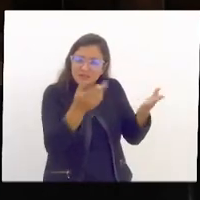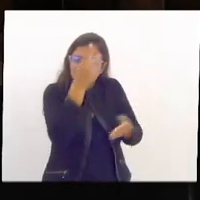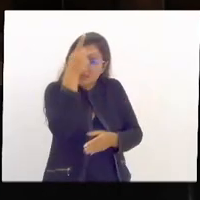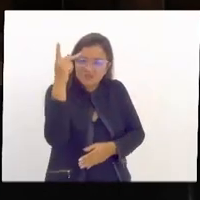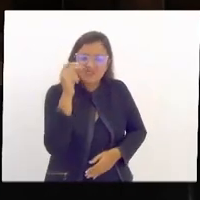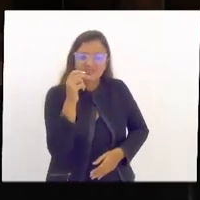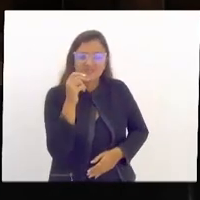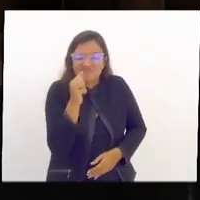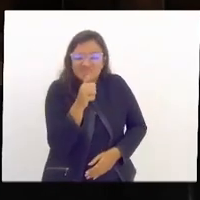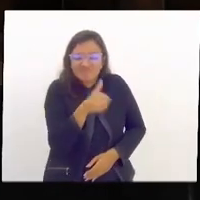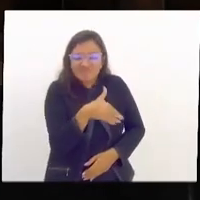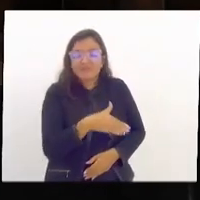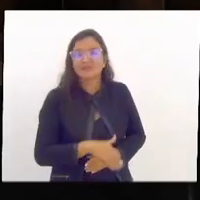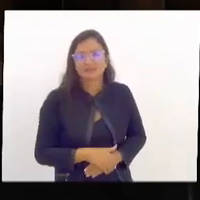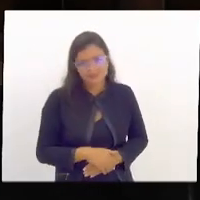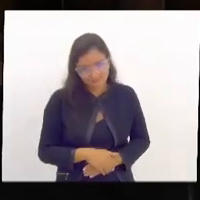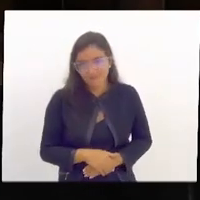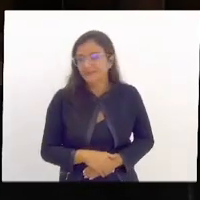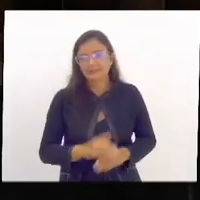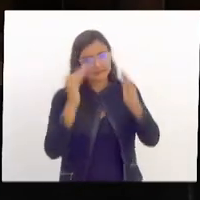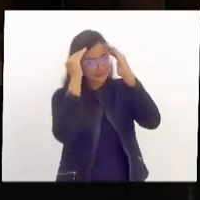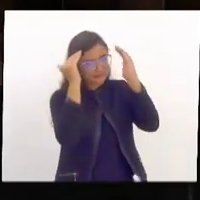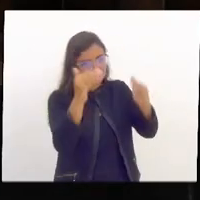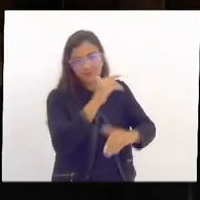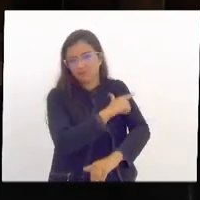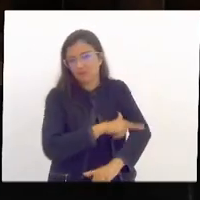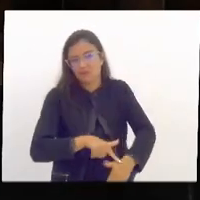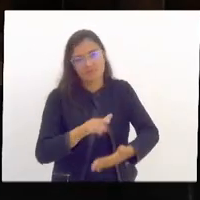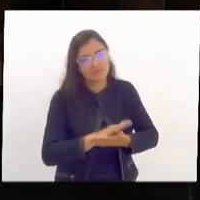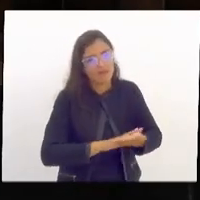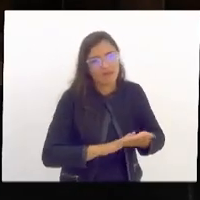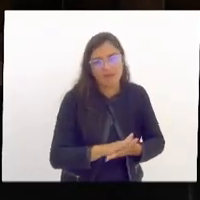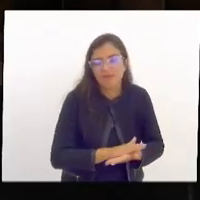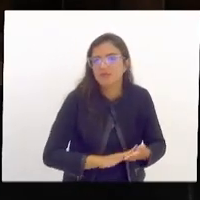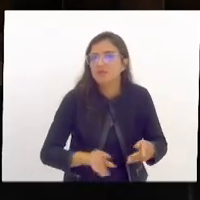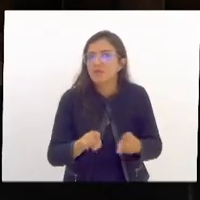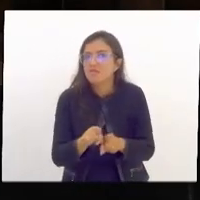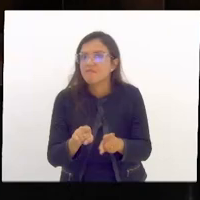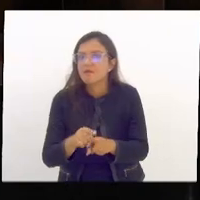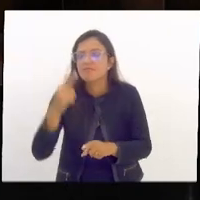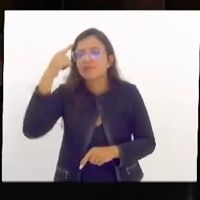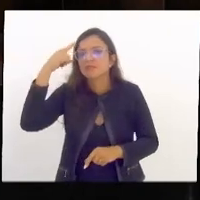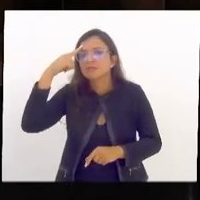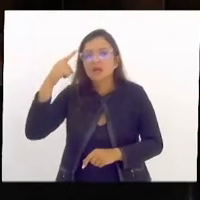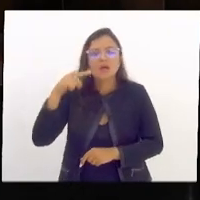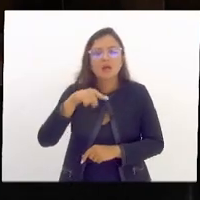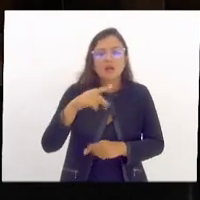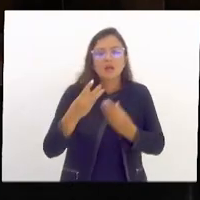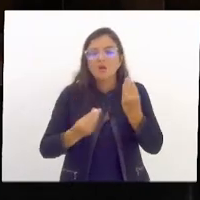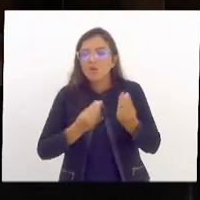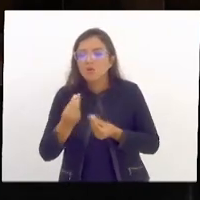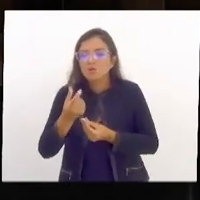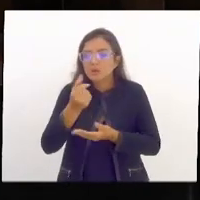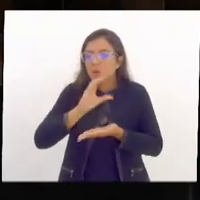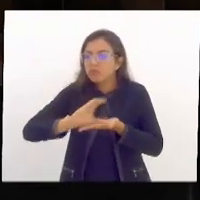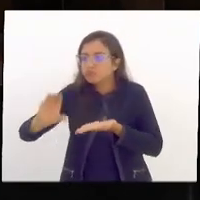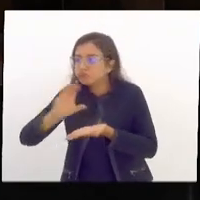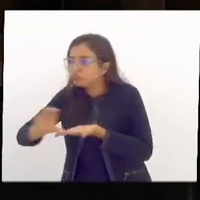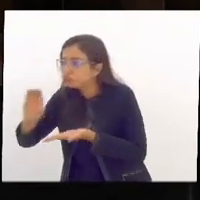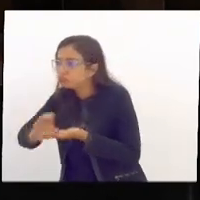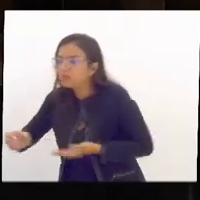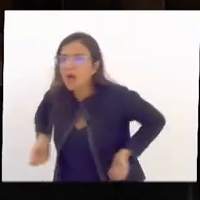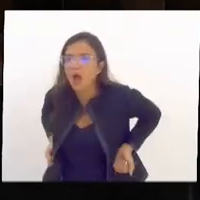Janeiro, como um desrespeito também sobre o impacto orçamentário que o nível de